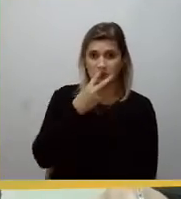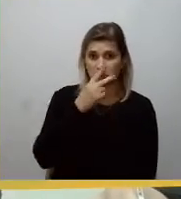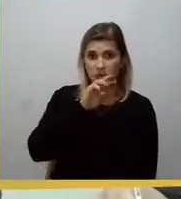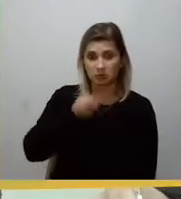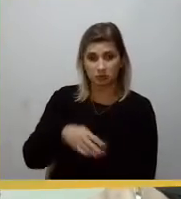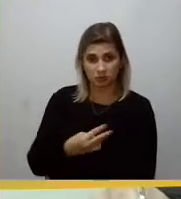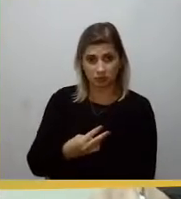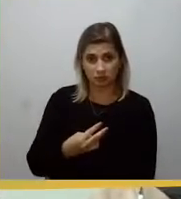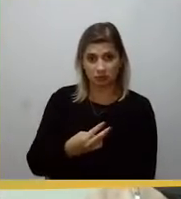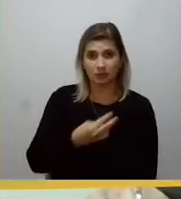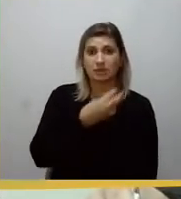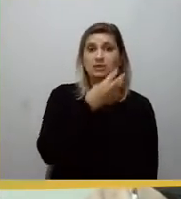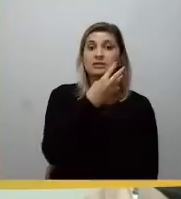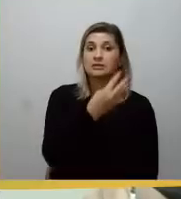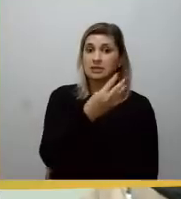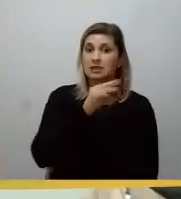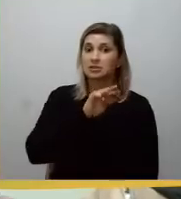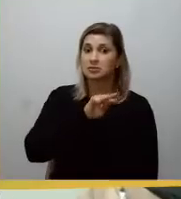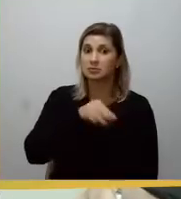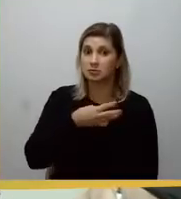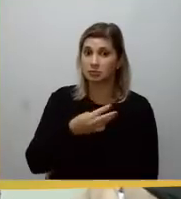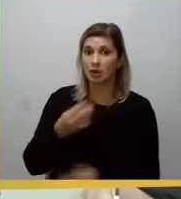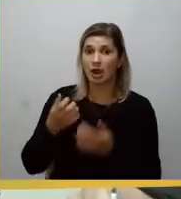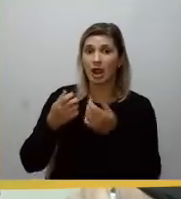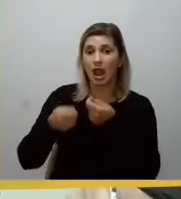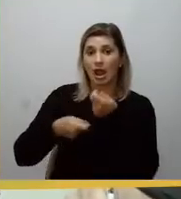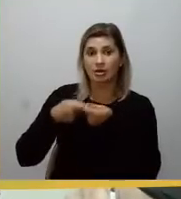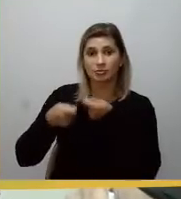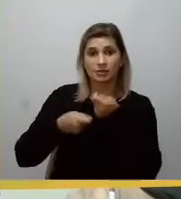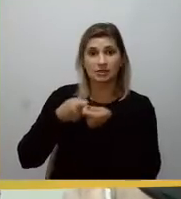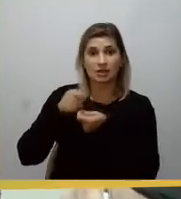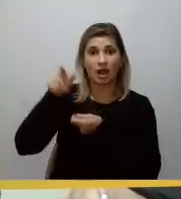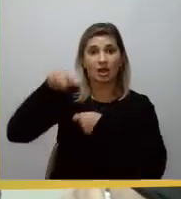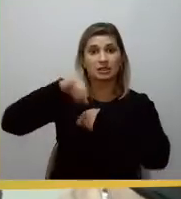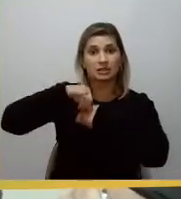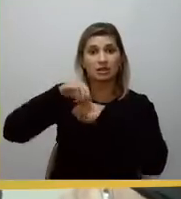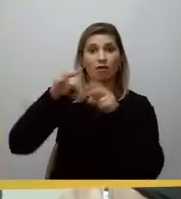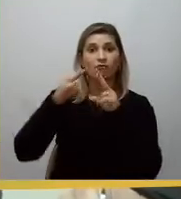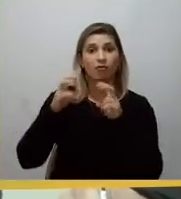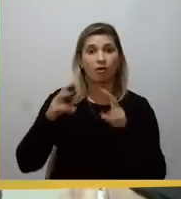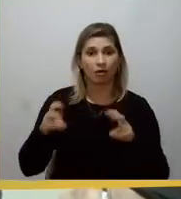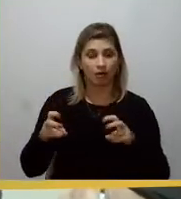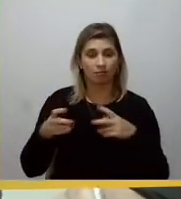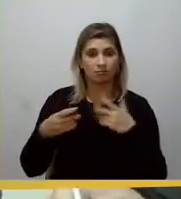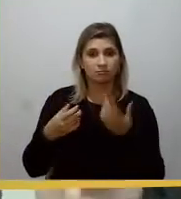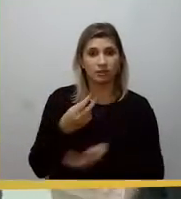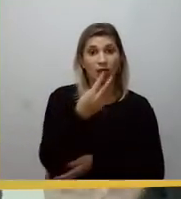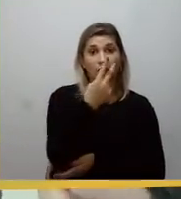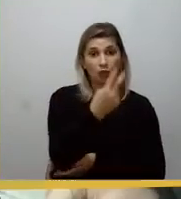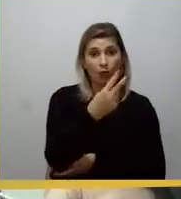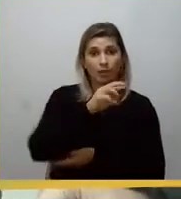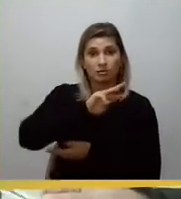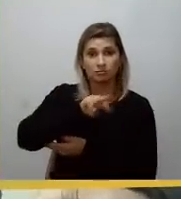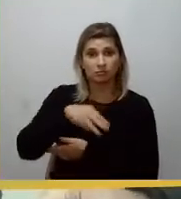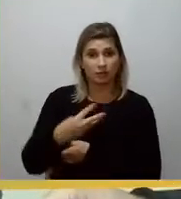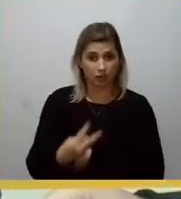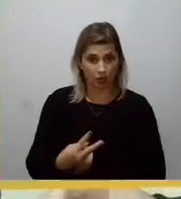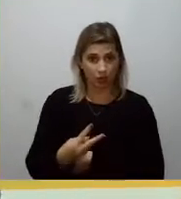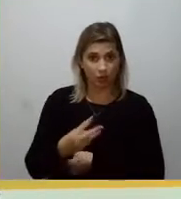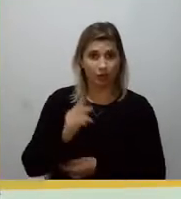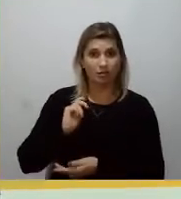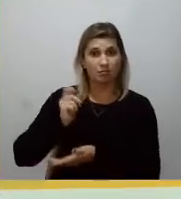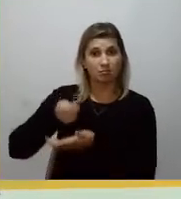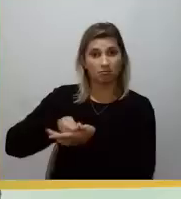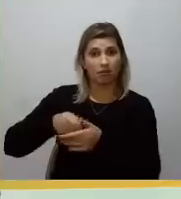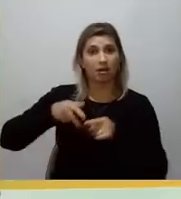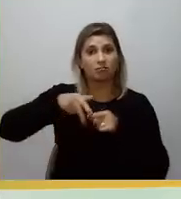600, custo de administração da central em Florianópolis. E 2 milhões, né, para manutenção